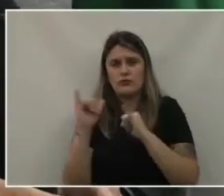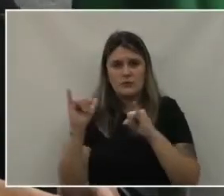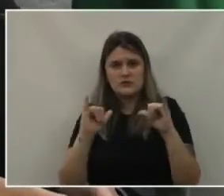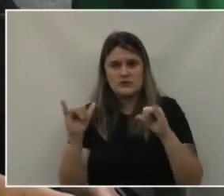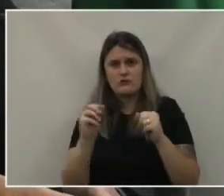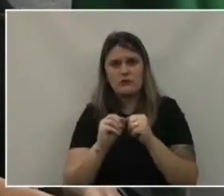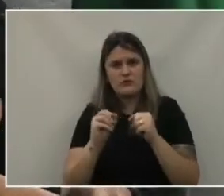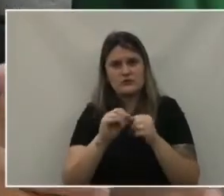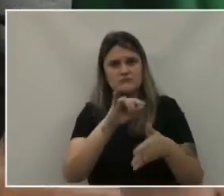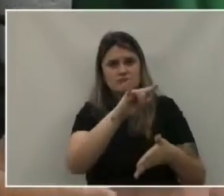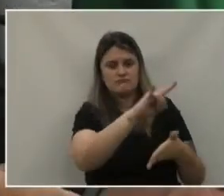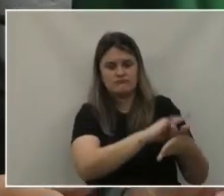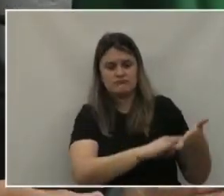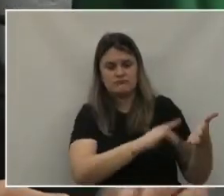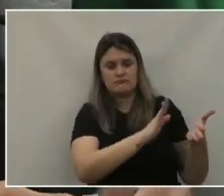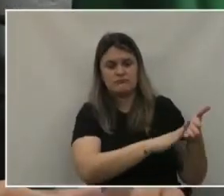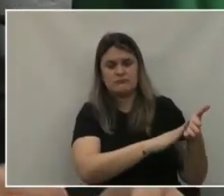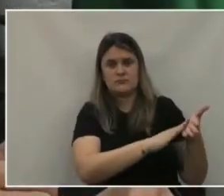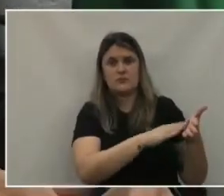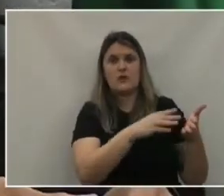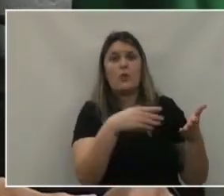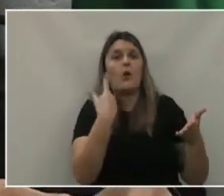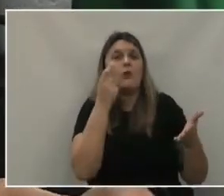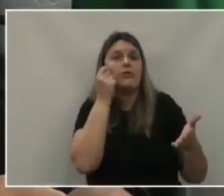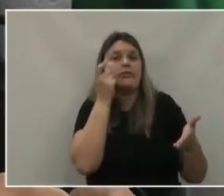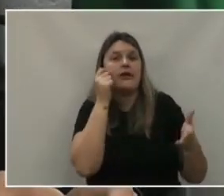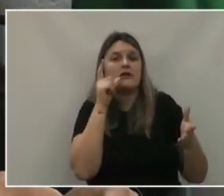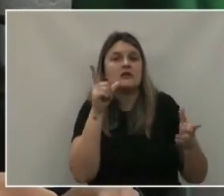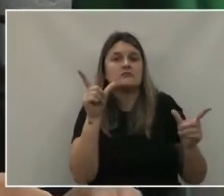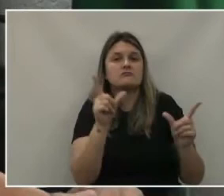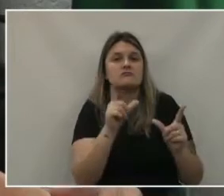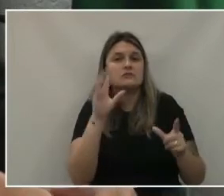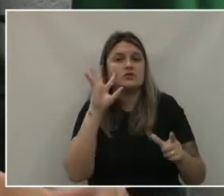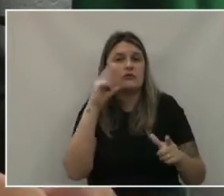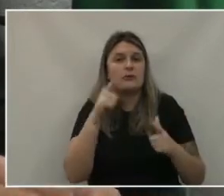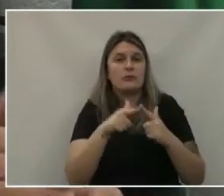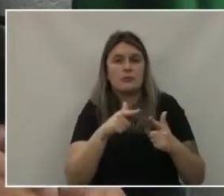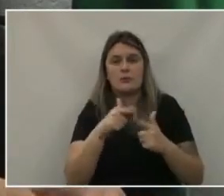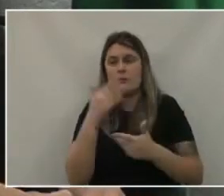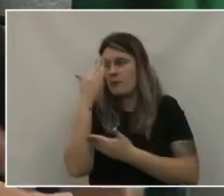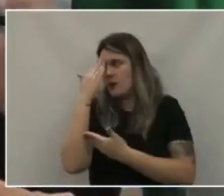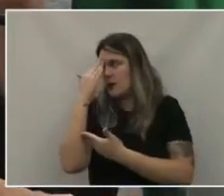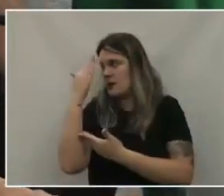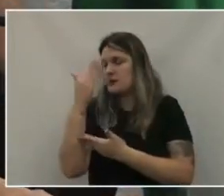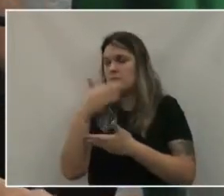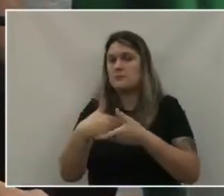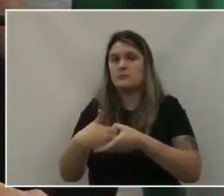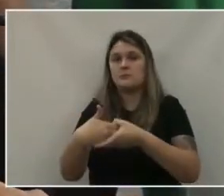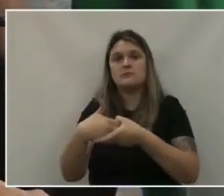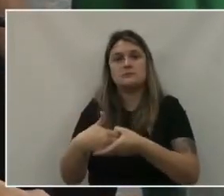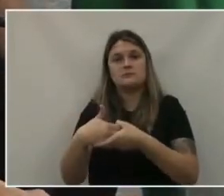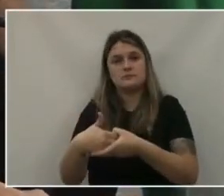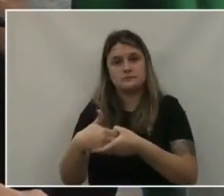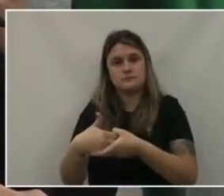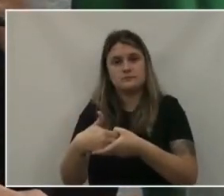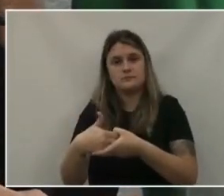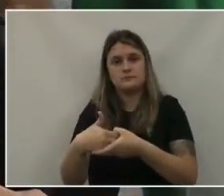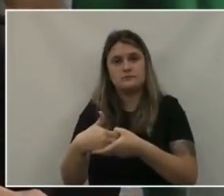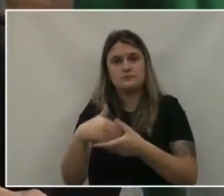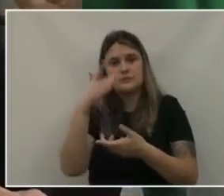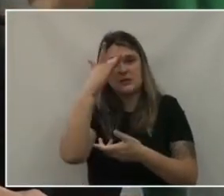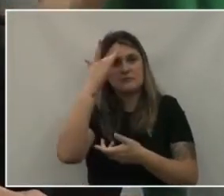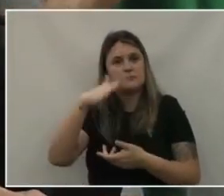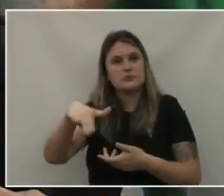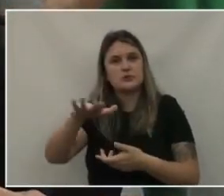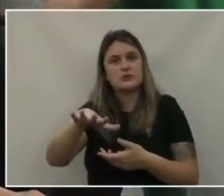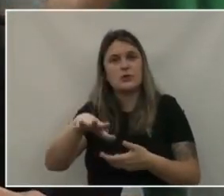fazer um documento e elencar propostas. Era isso, senhor presidente. Muito obrigado e quero parabenizar as pessoas